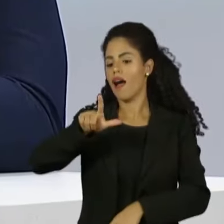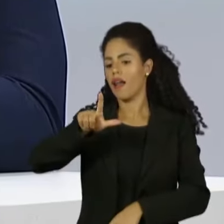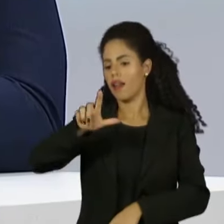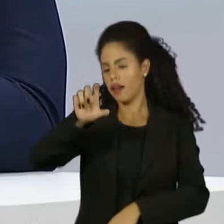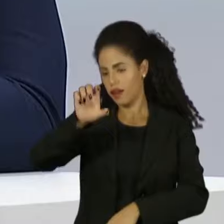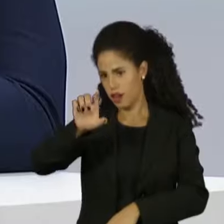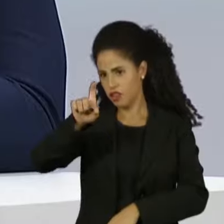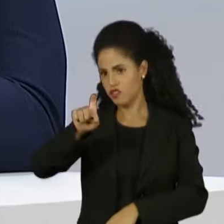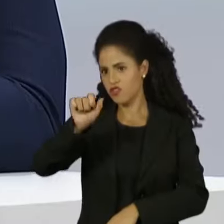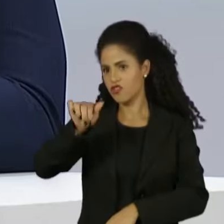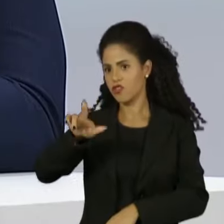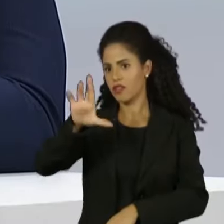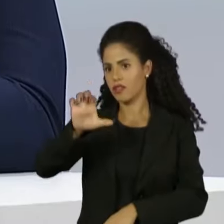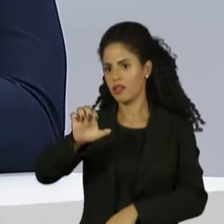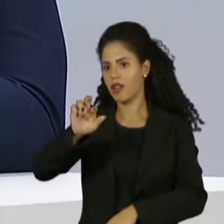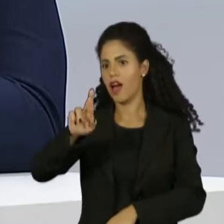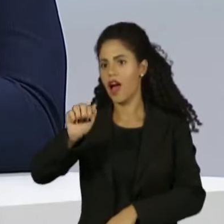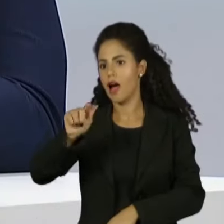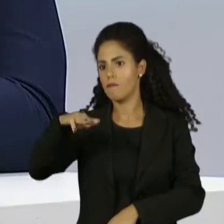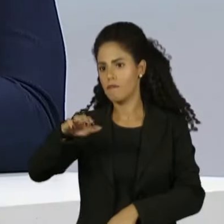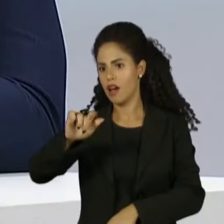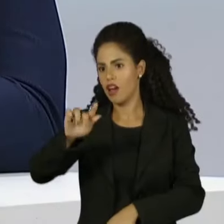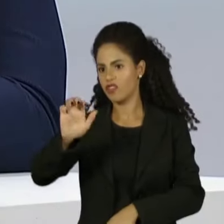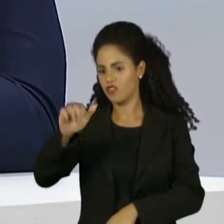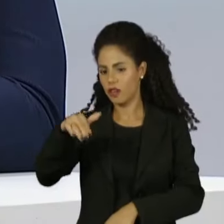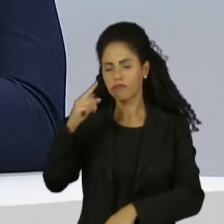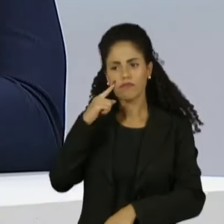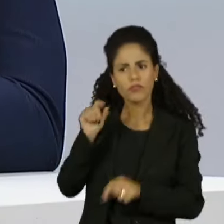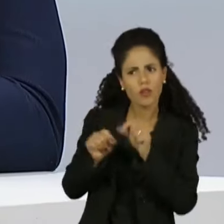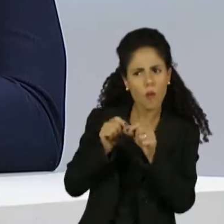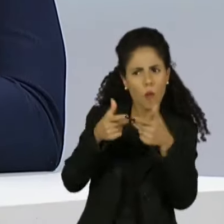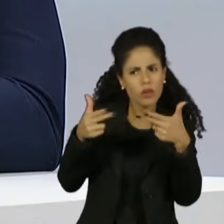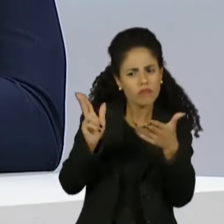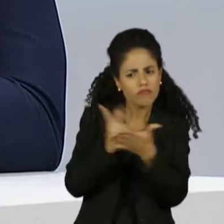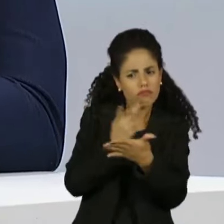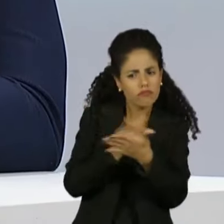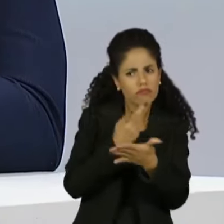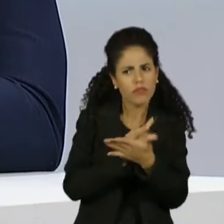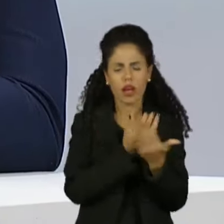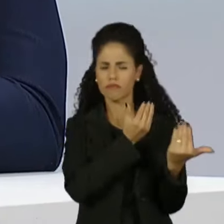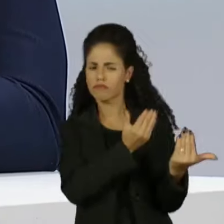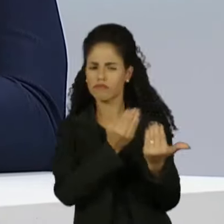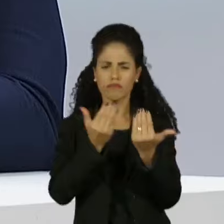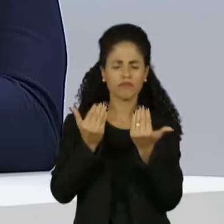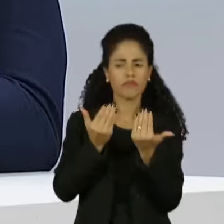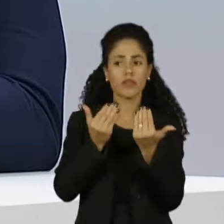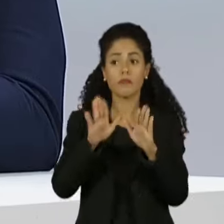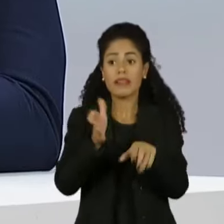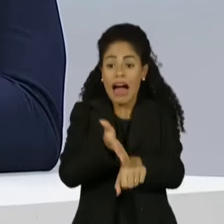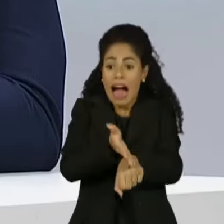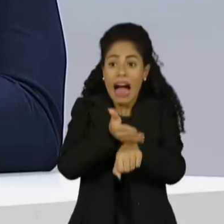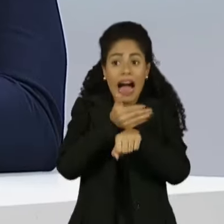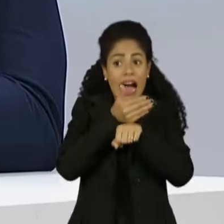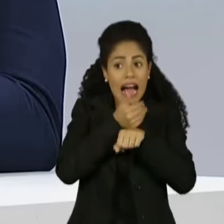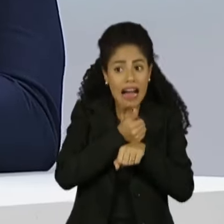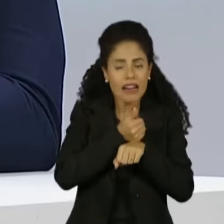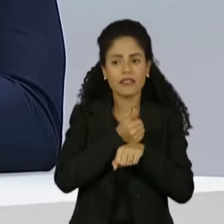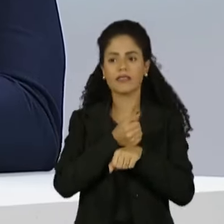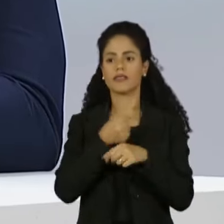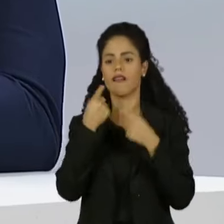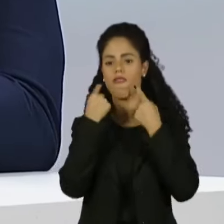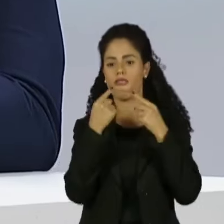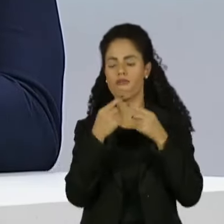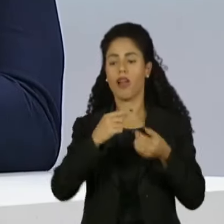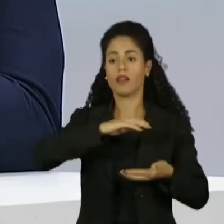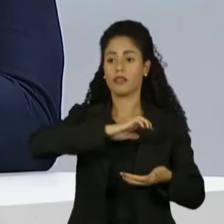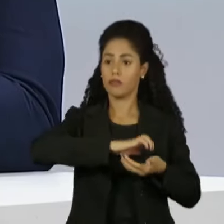SECAI, apesar dele ser uma figura central nessas supostas irregularidades, nessas suspeitas. Antes de criticarmos um pouco o